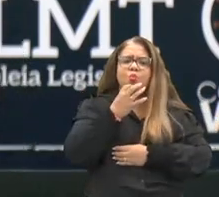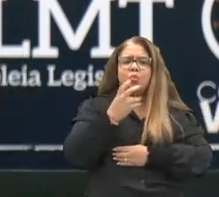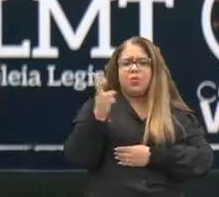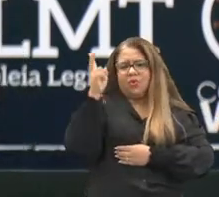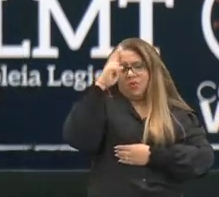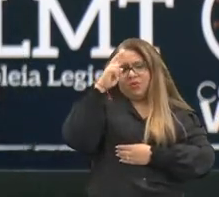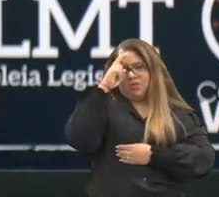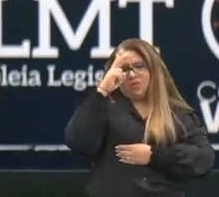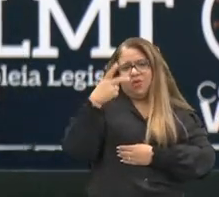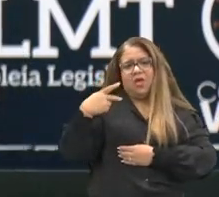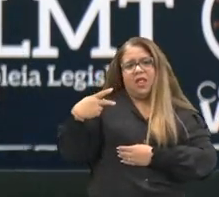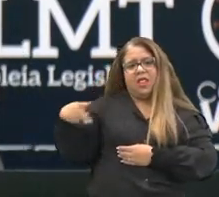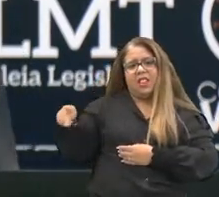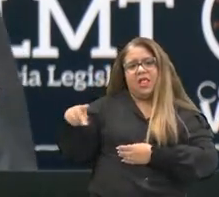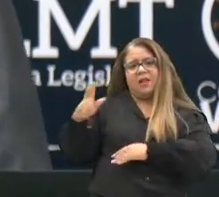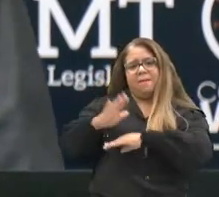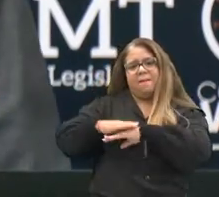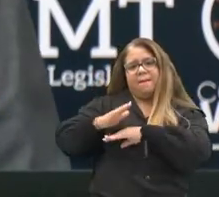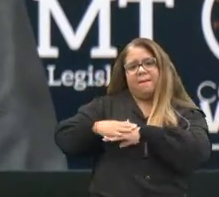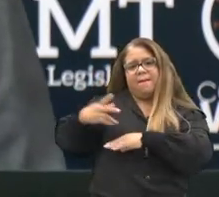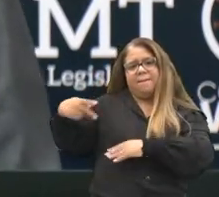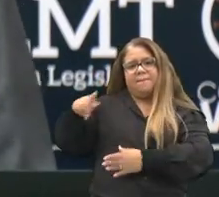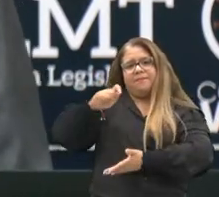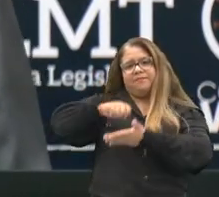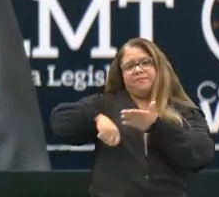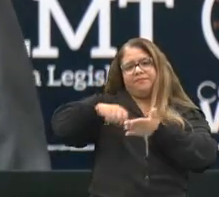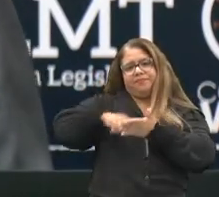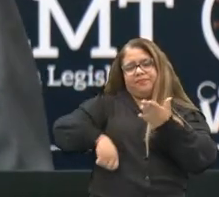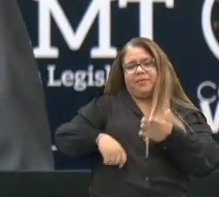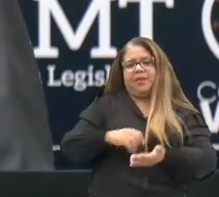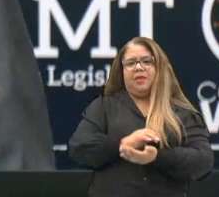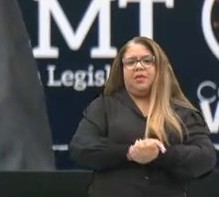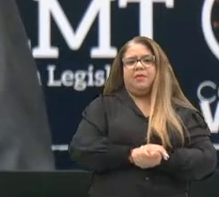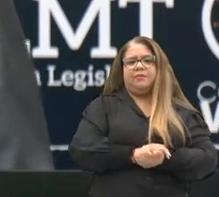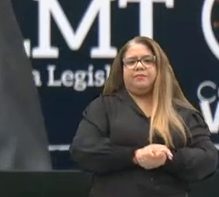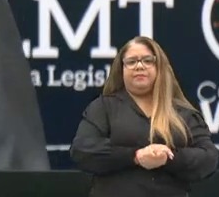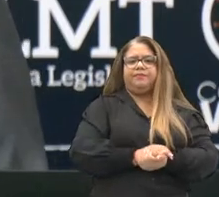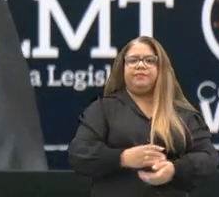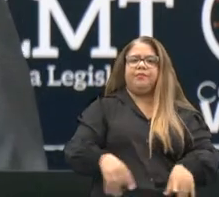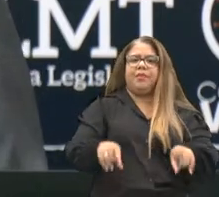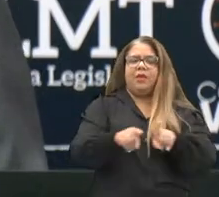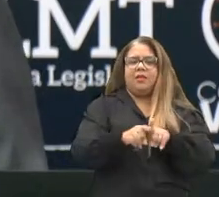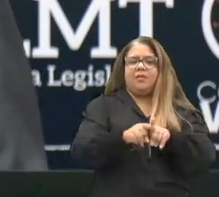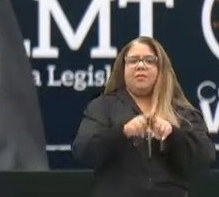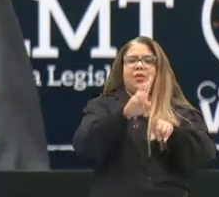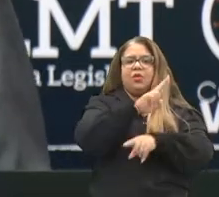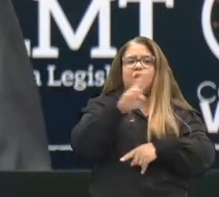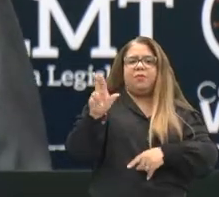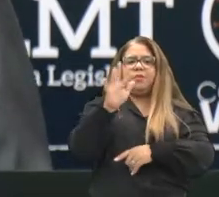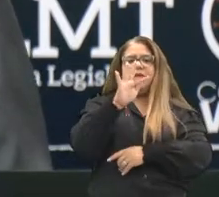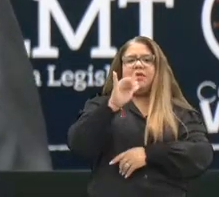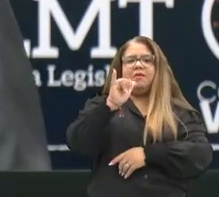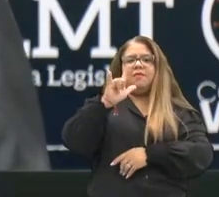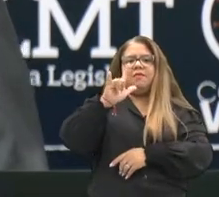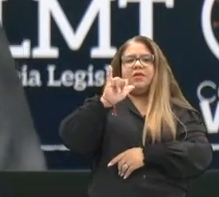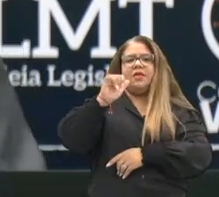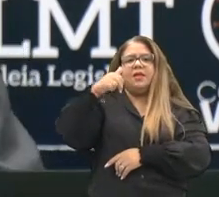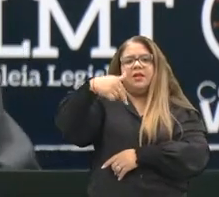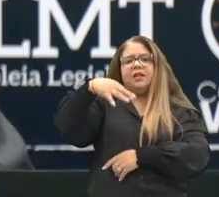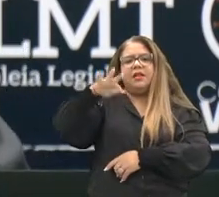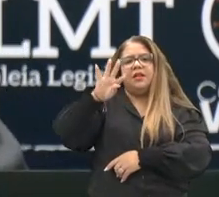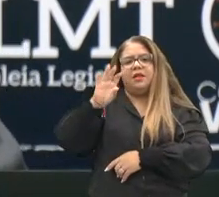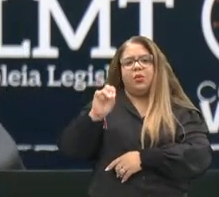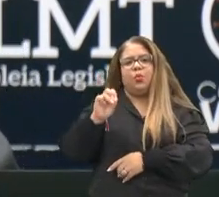do jornalista João Carlos Vicente Ferreira, intitulado Filinto, a verdade